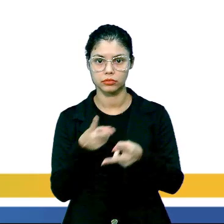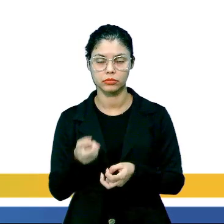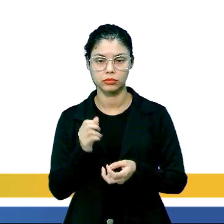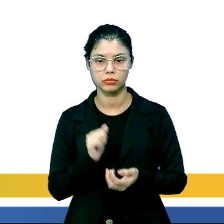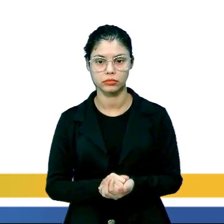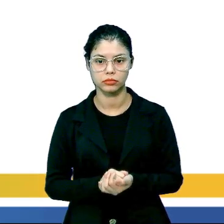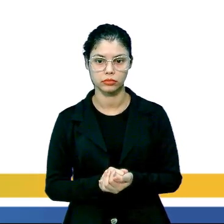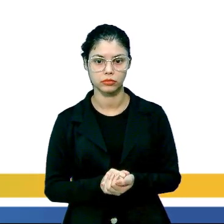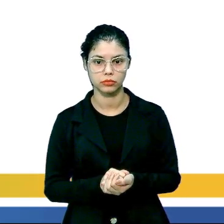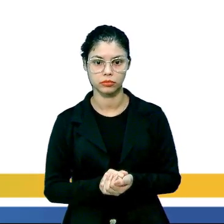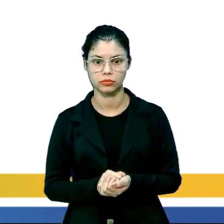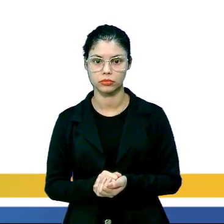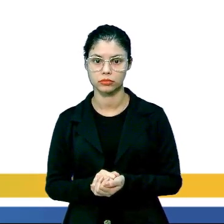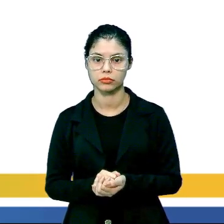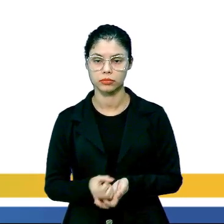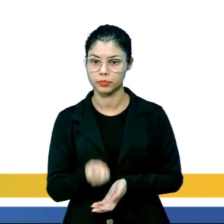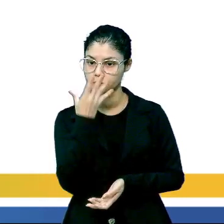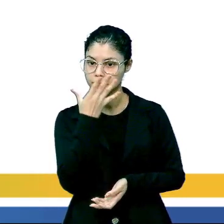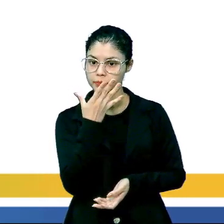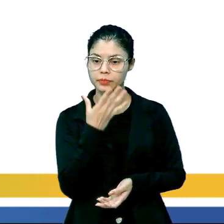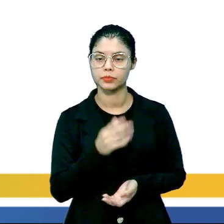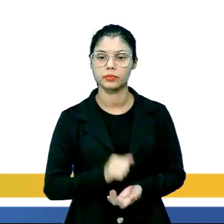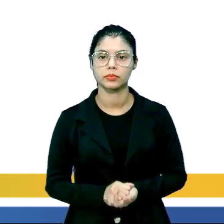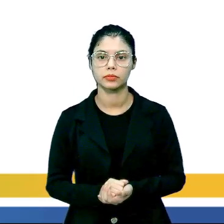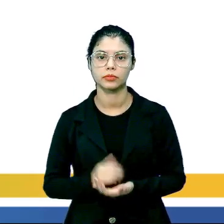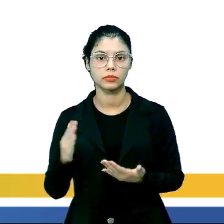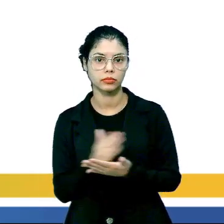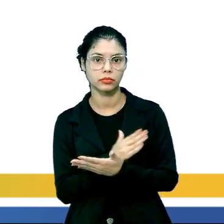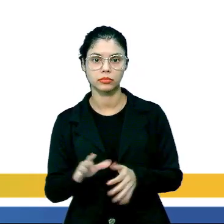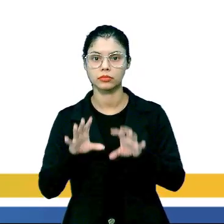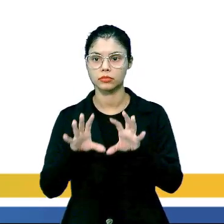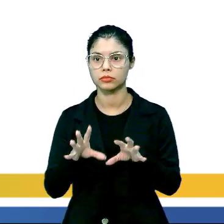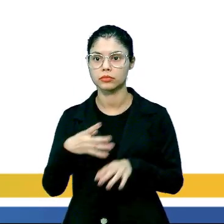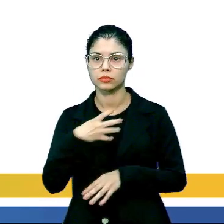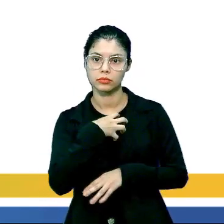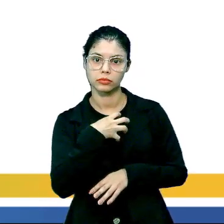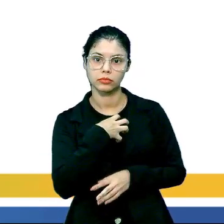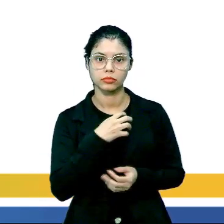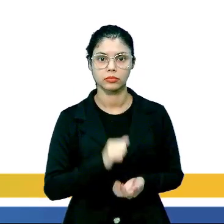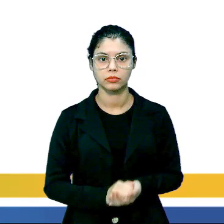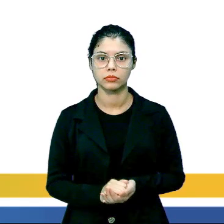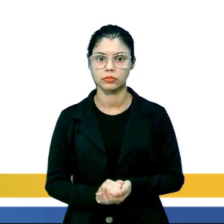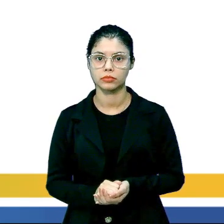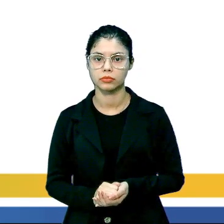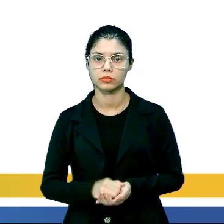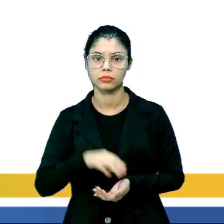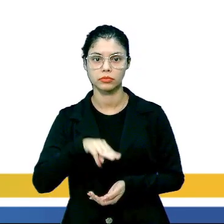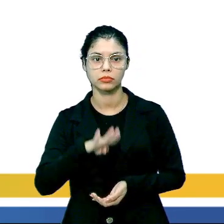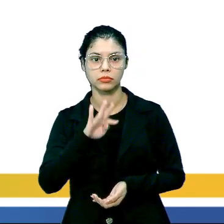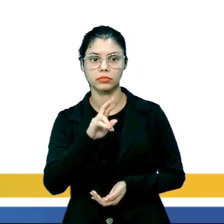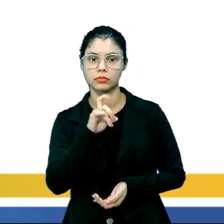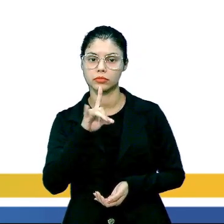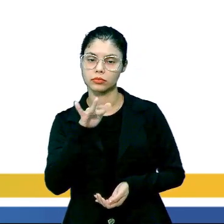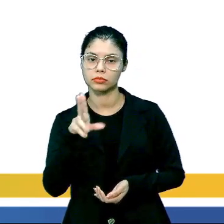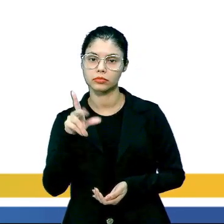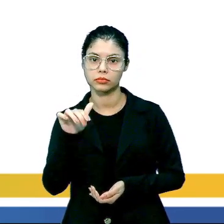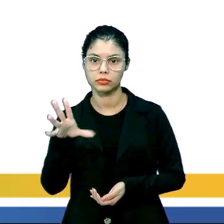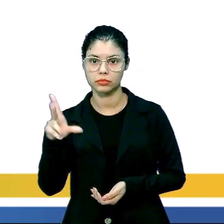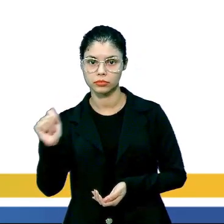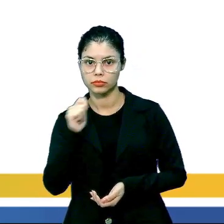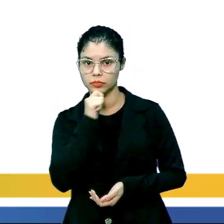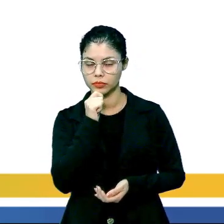obsoletos, né? Como a câmera fotográfica, mas, de qualquer modo, alguém que está bestializado diante